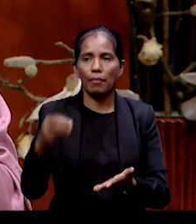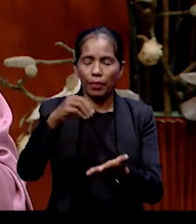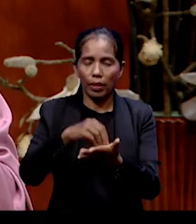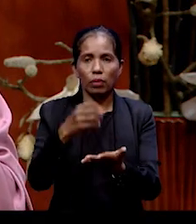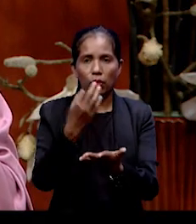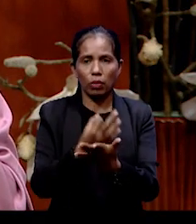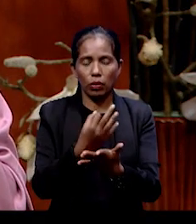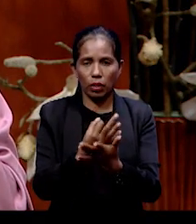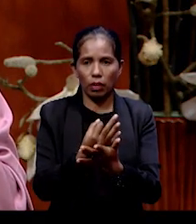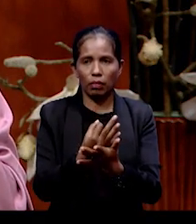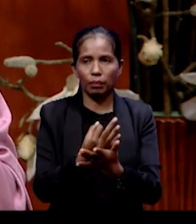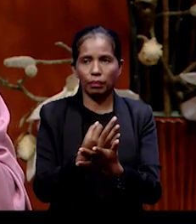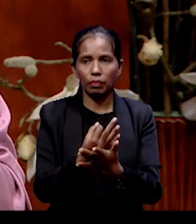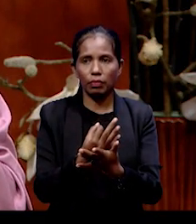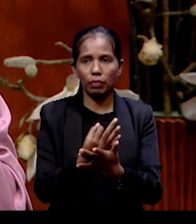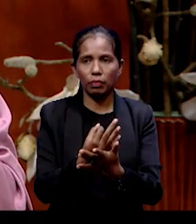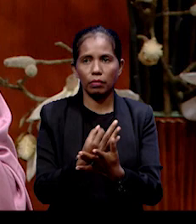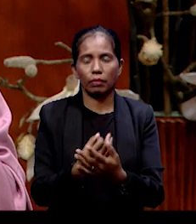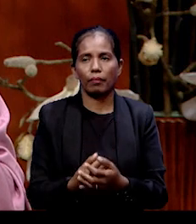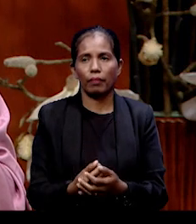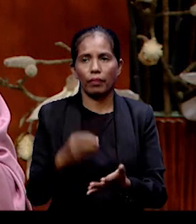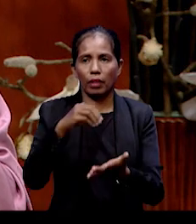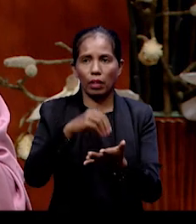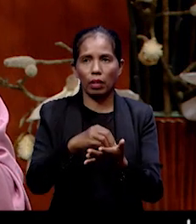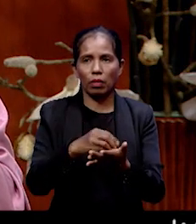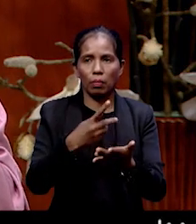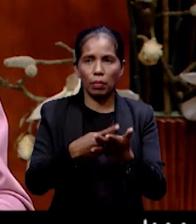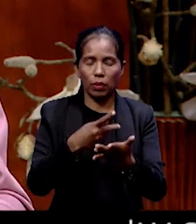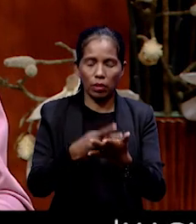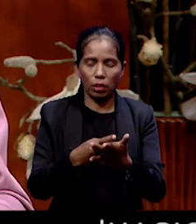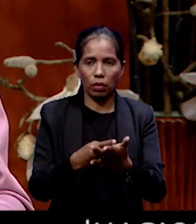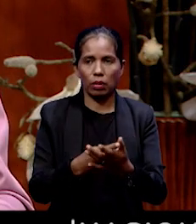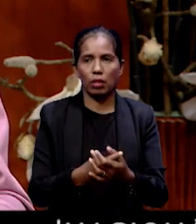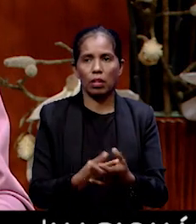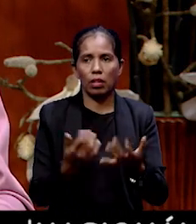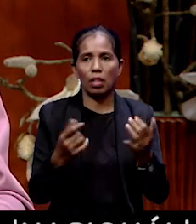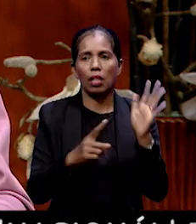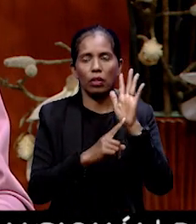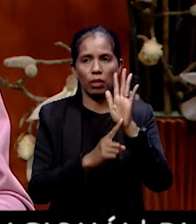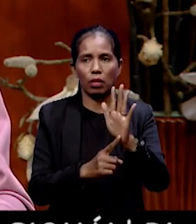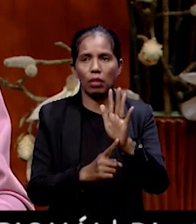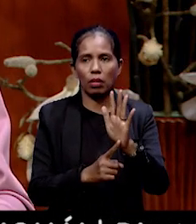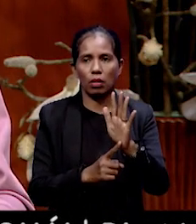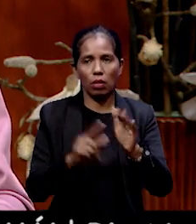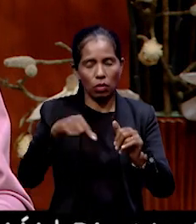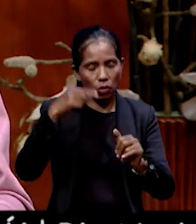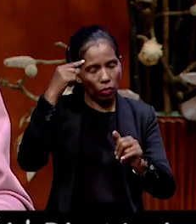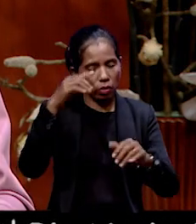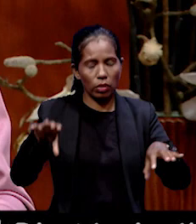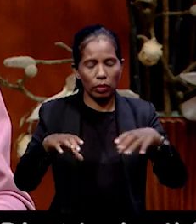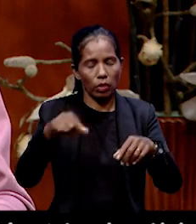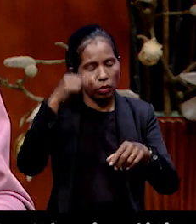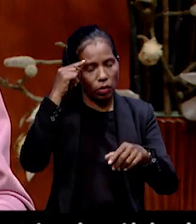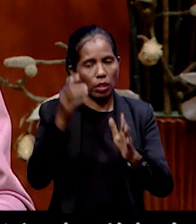iha componente balo, ba iha projeto da semana em Erasic. E da nem, a tudo, na performa governo união,